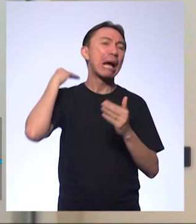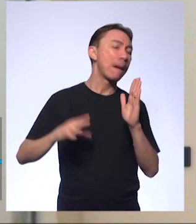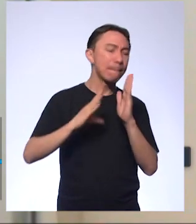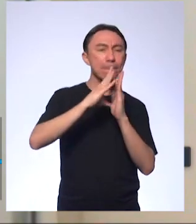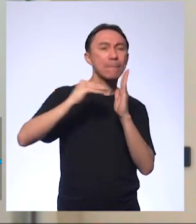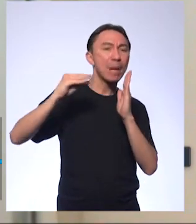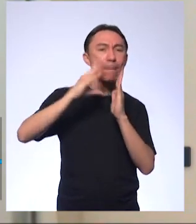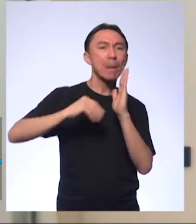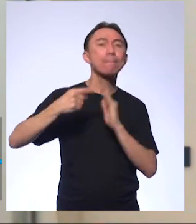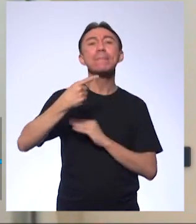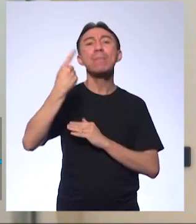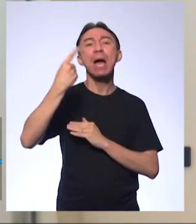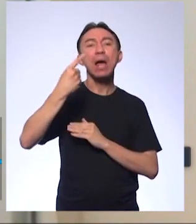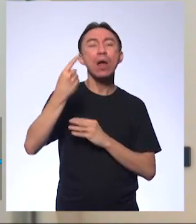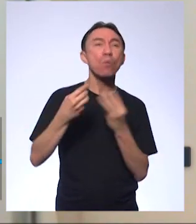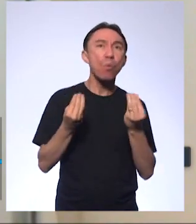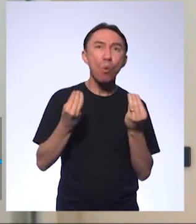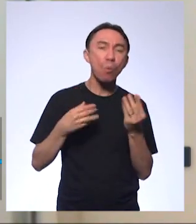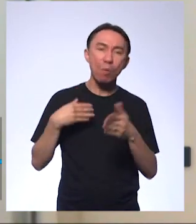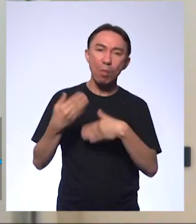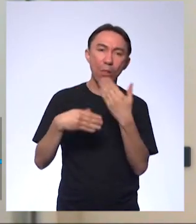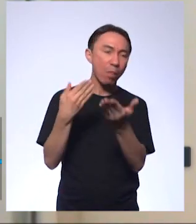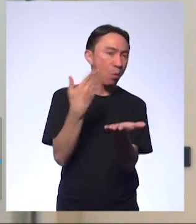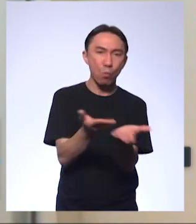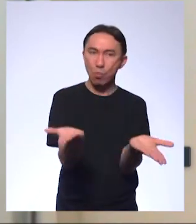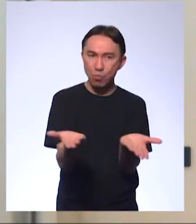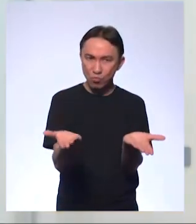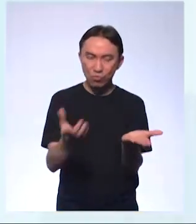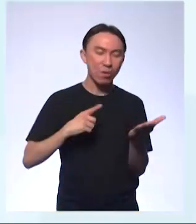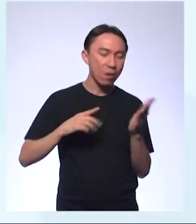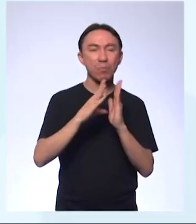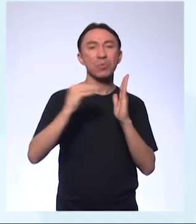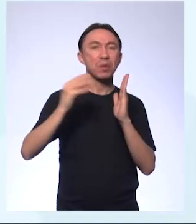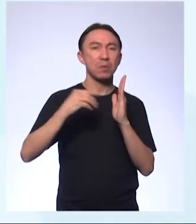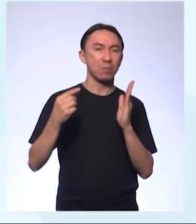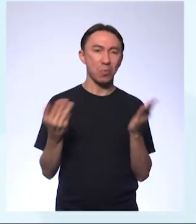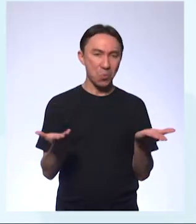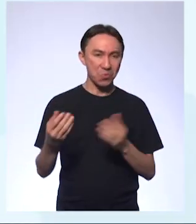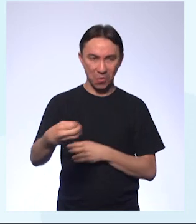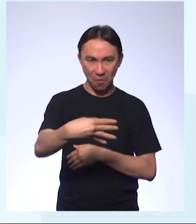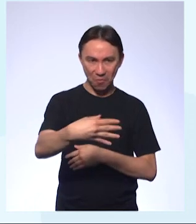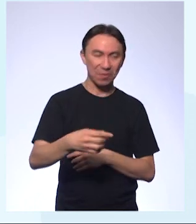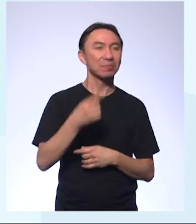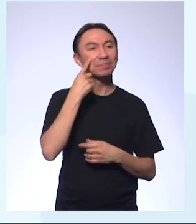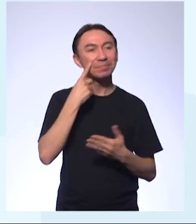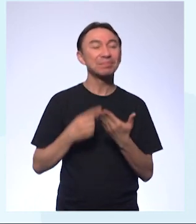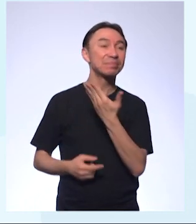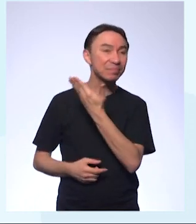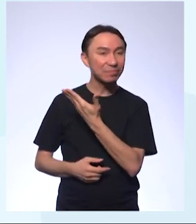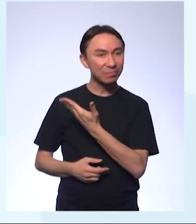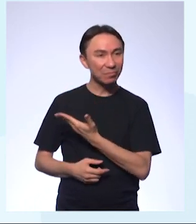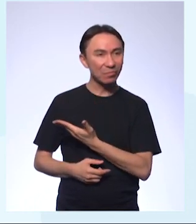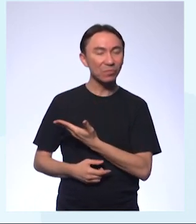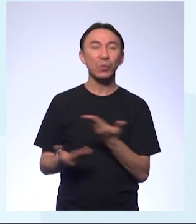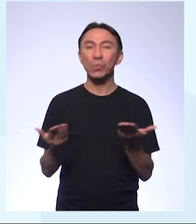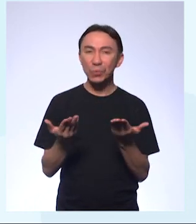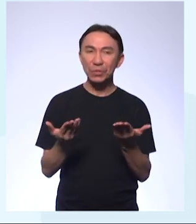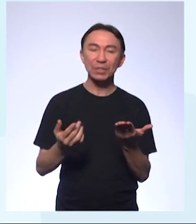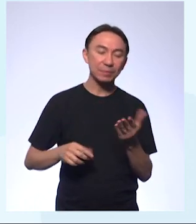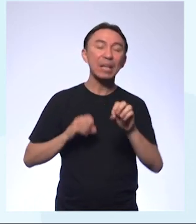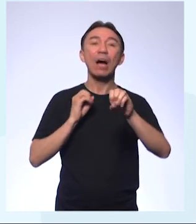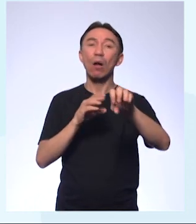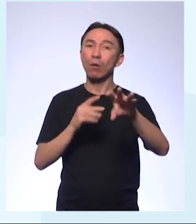aceito atualmente, mas entender desde quando se iniciou os estudos, né? Se iniciaram esses estudos, como ele